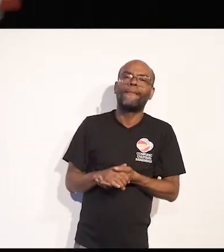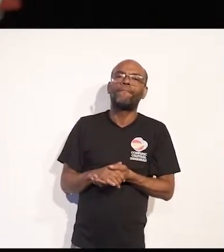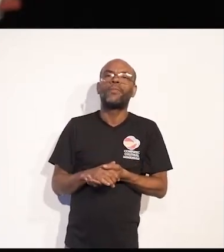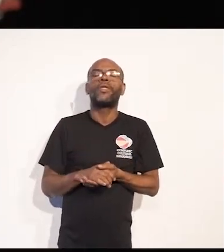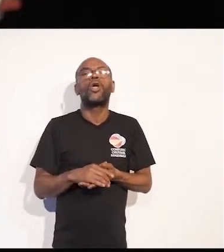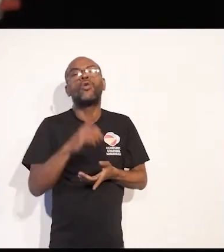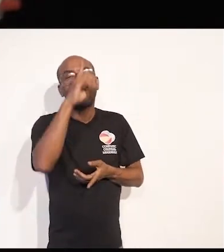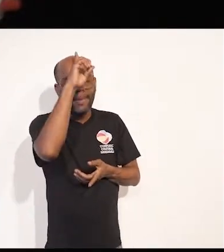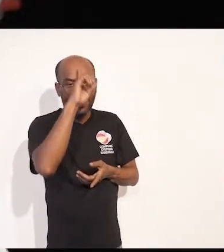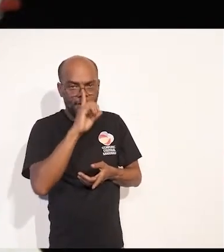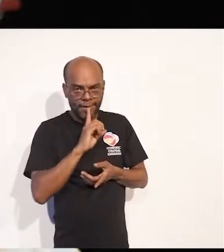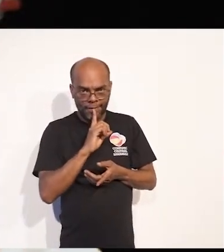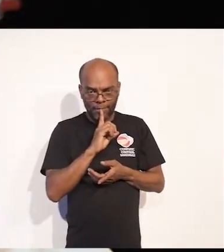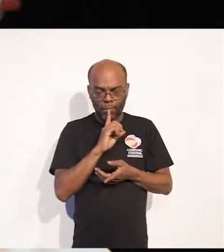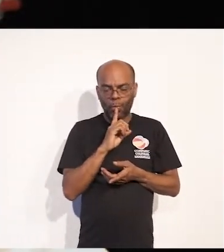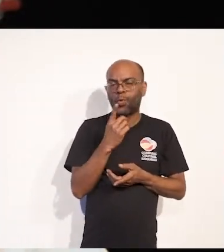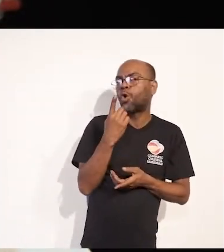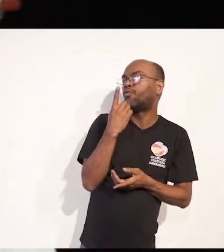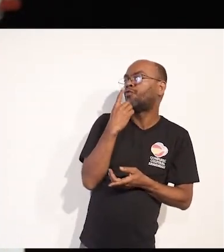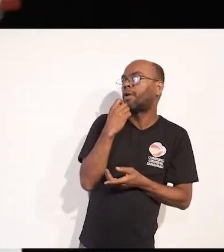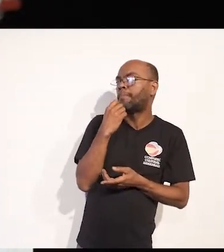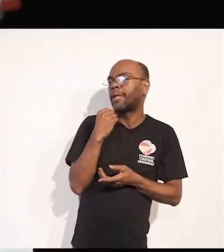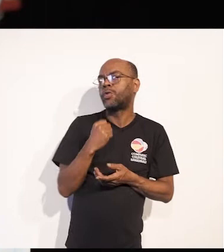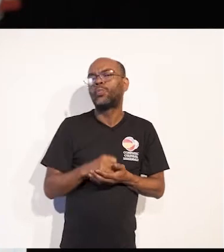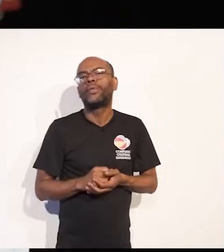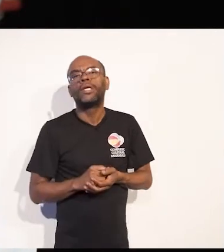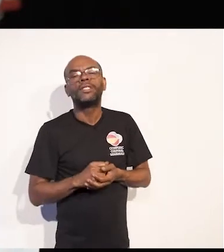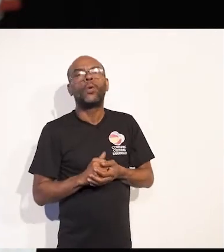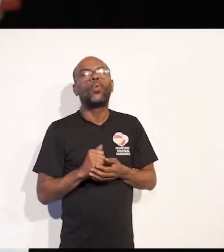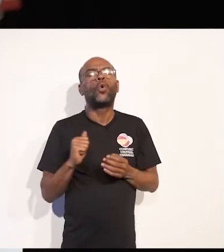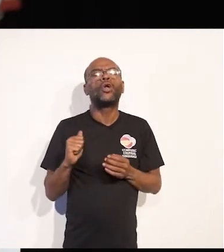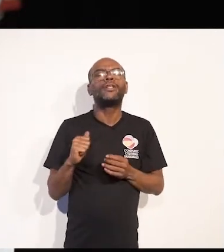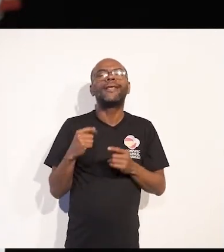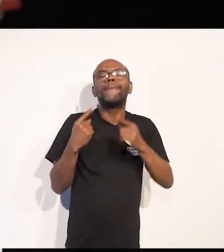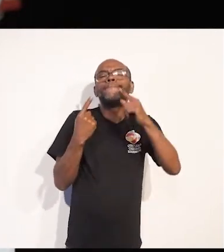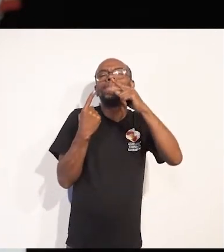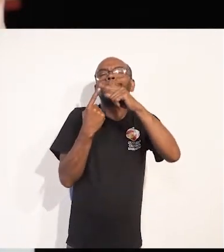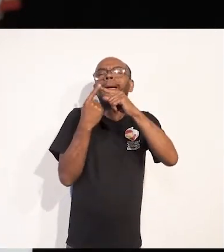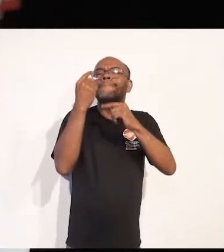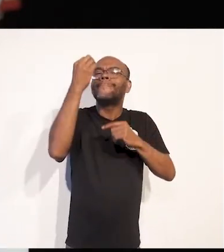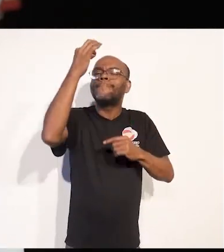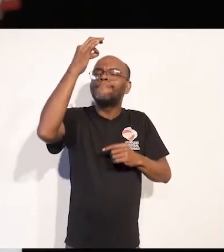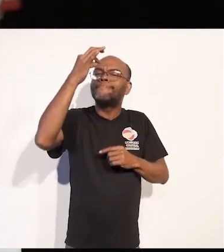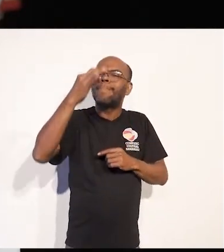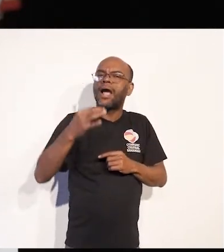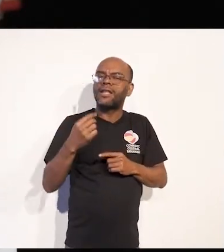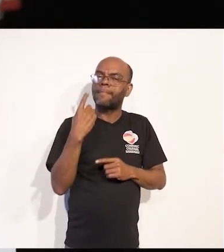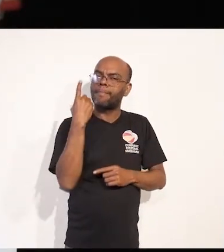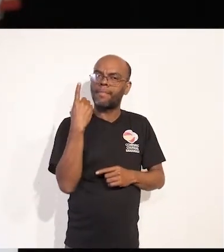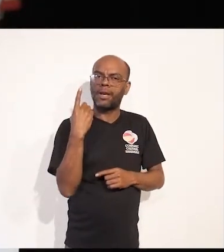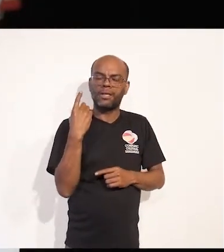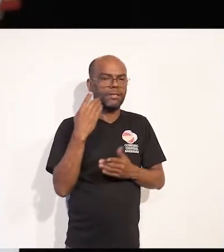tanto o amarelo como o vermelho são cores primárias, são cores básicas, você não